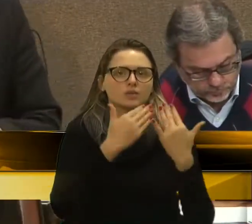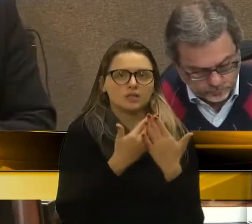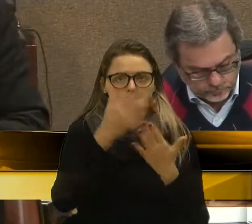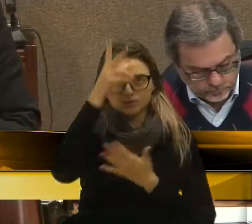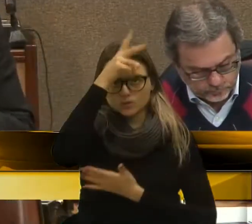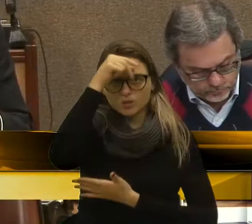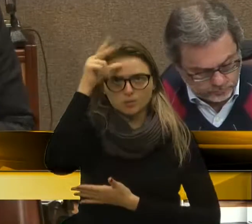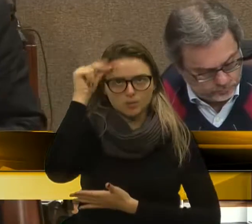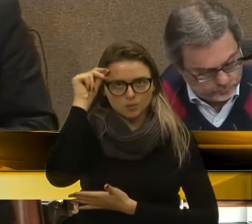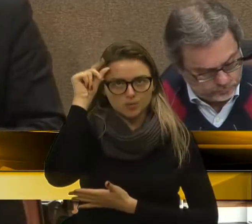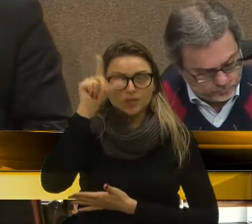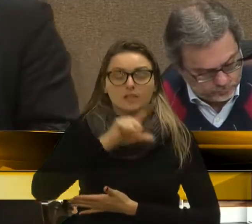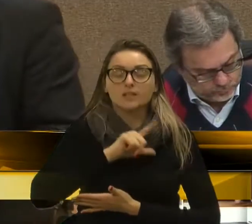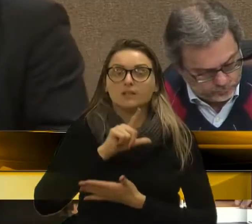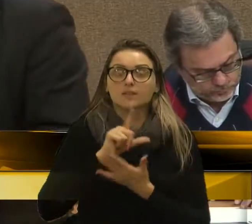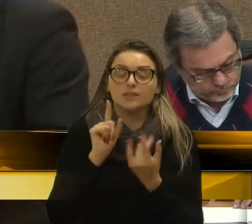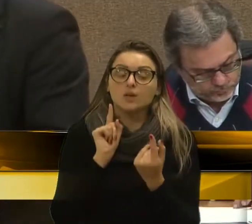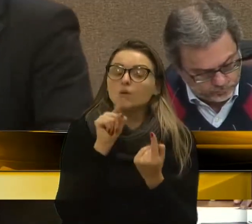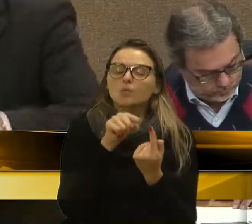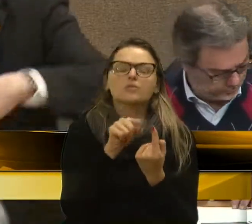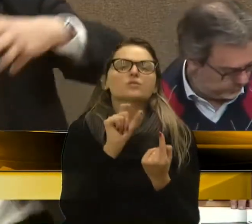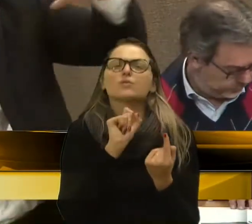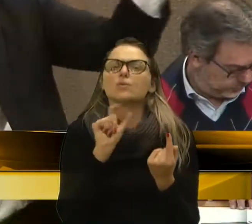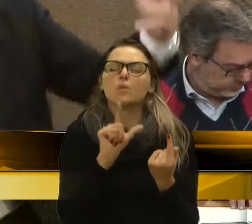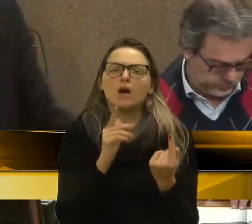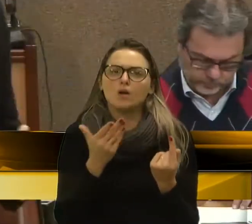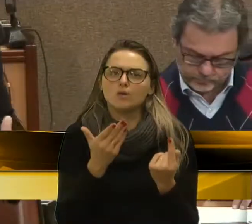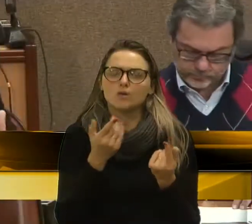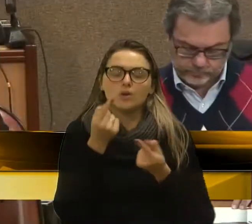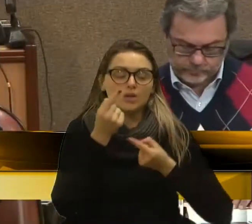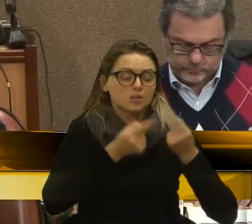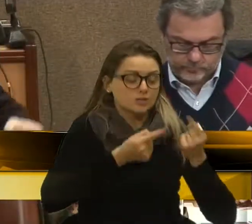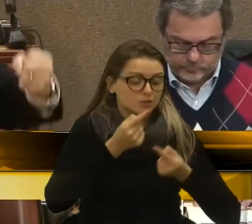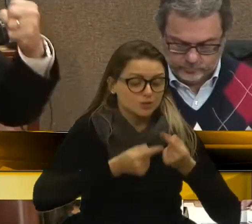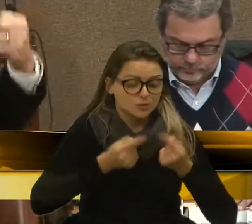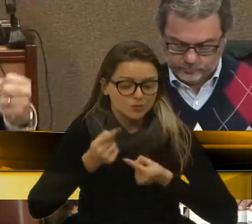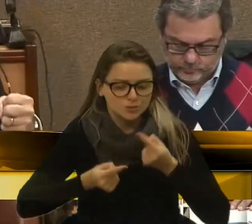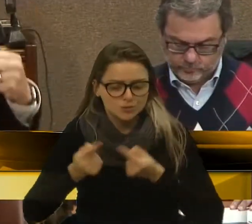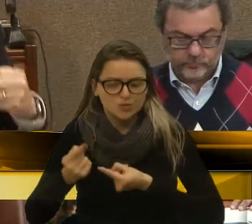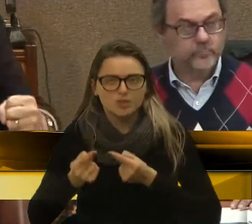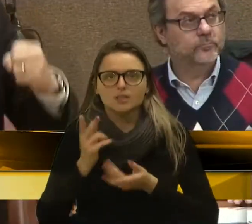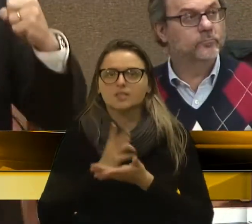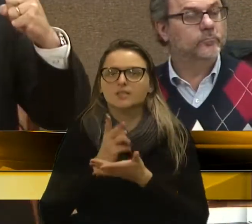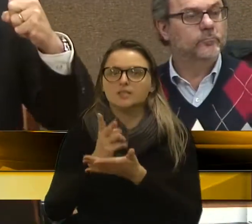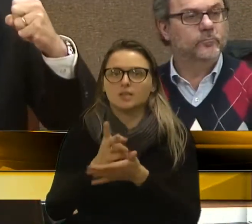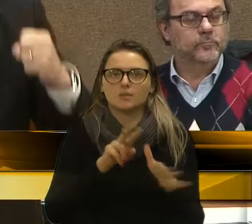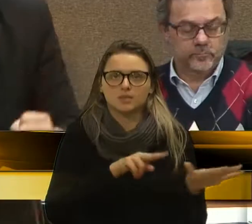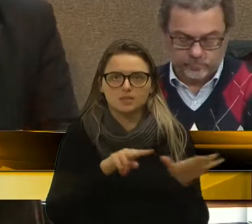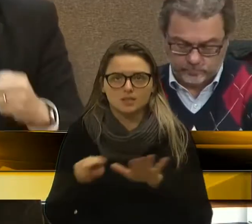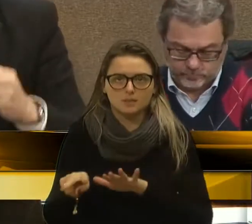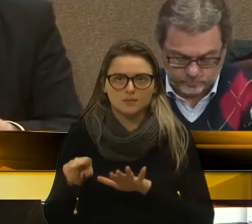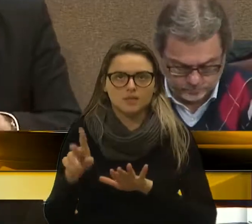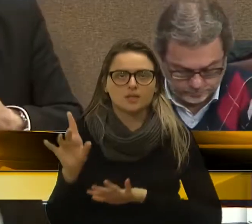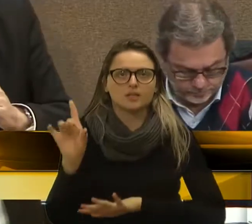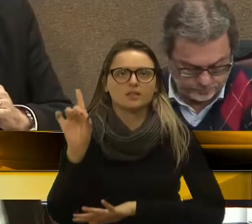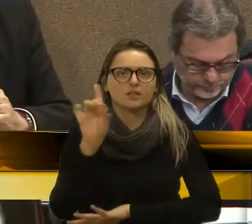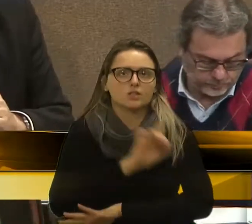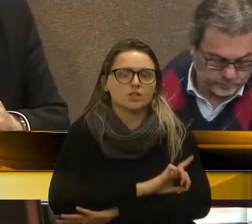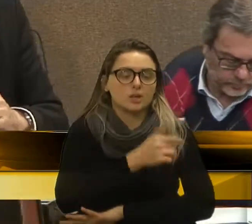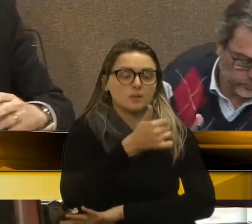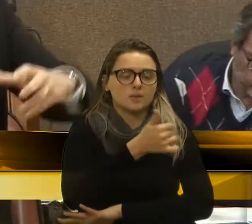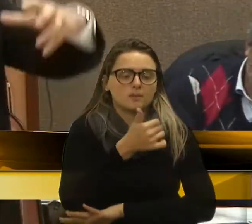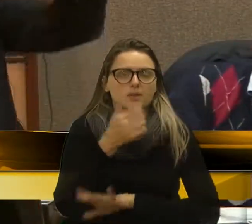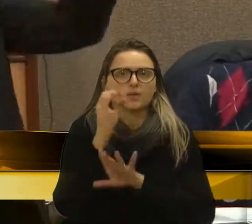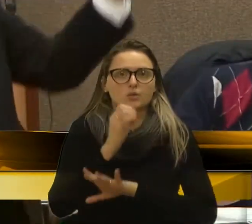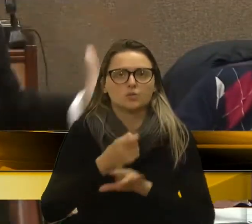de ensino, que vão ter o objetivo de discutir, sempre na semana que cair o dia 1º de outubro, que é o dia nacional do